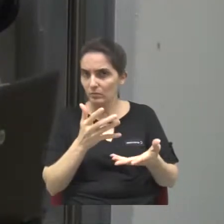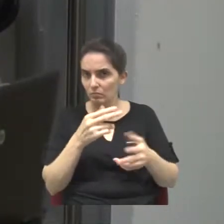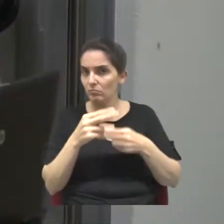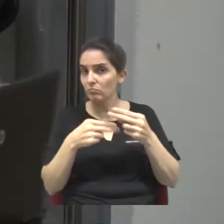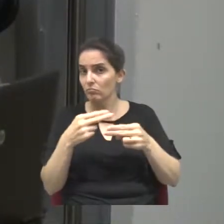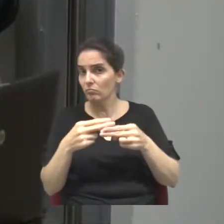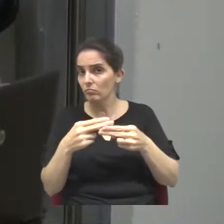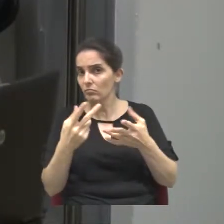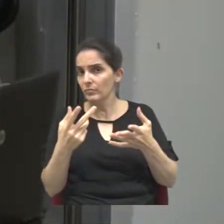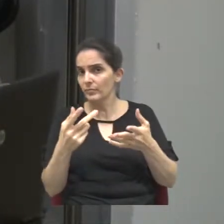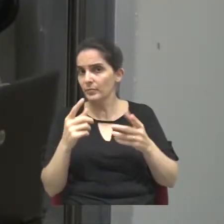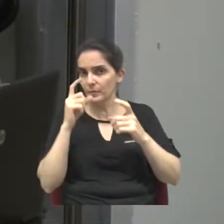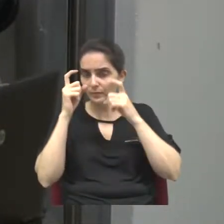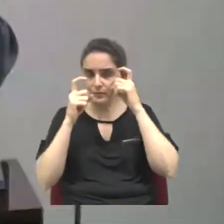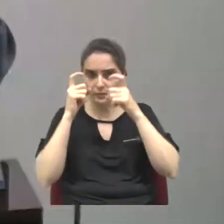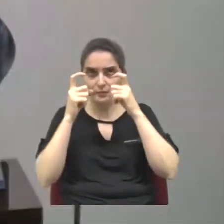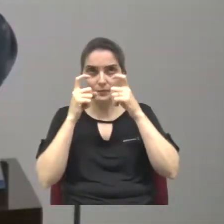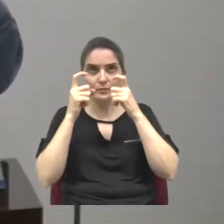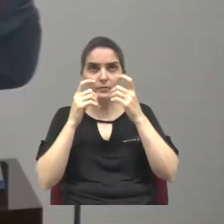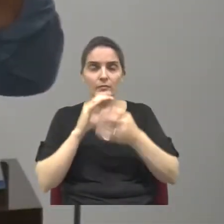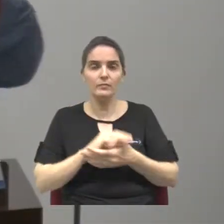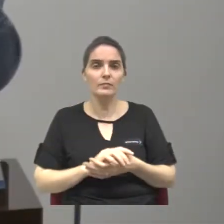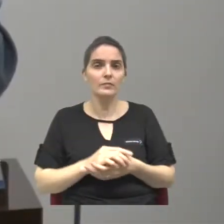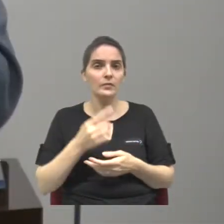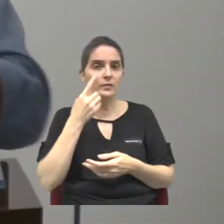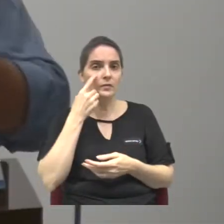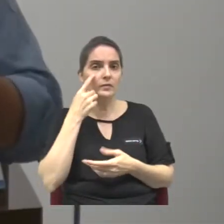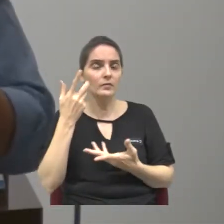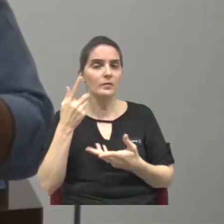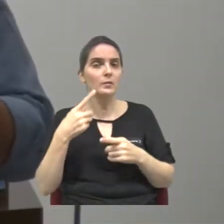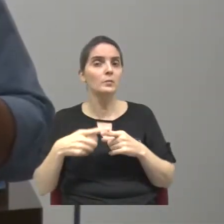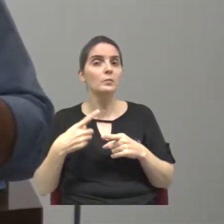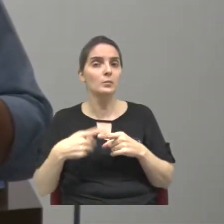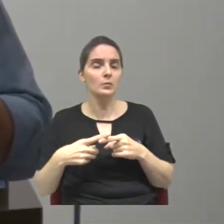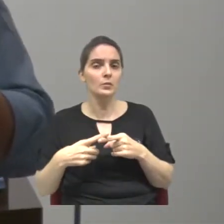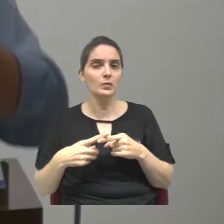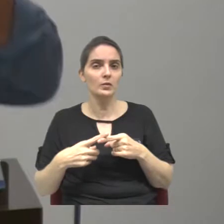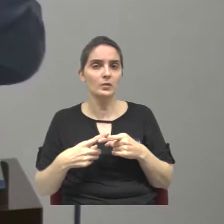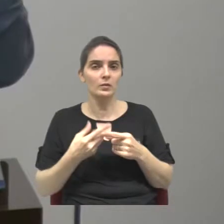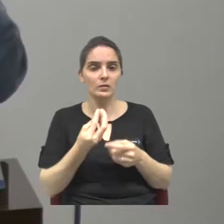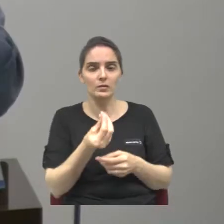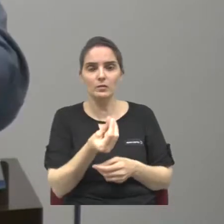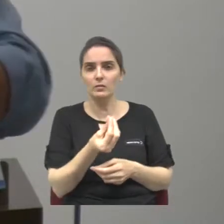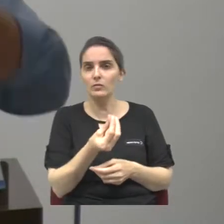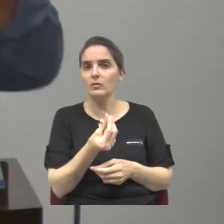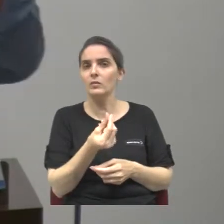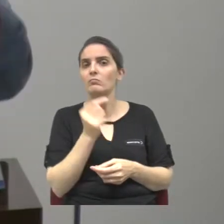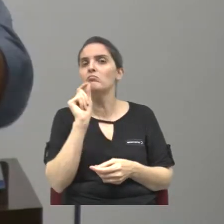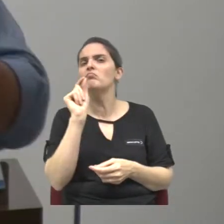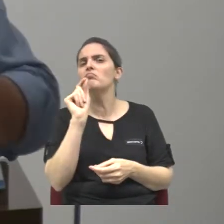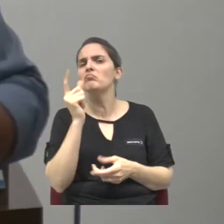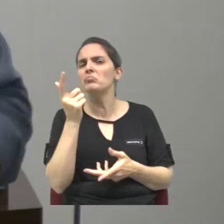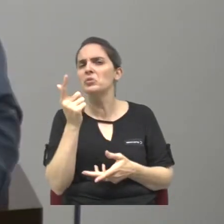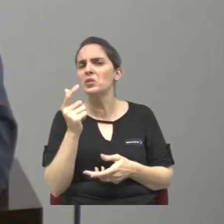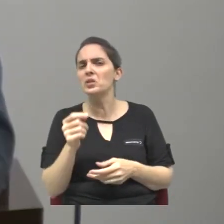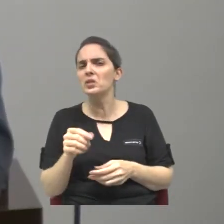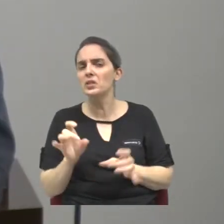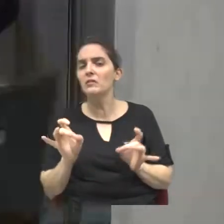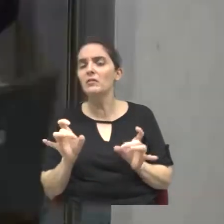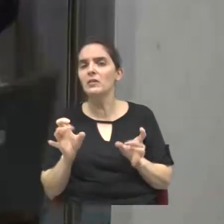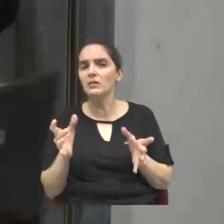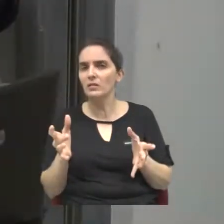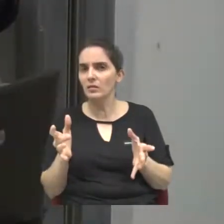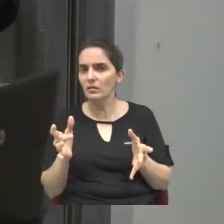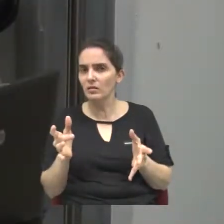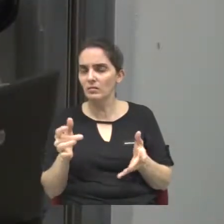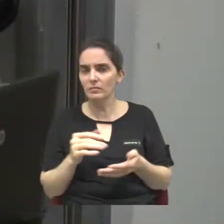Então, eu vejo isso, porque os produtos, a qualidade do produto que está sendo vendido não é produto original, produto pacificado. Por isso a questão do, vou